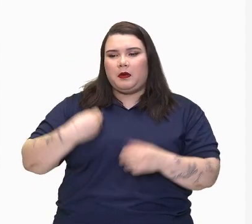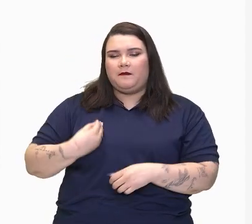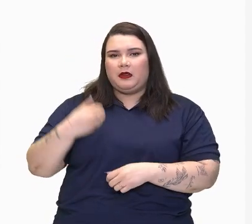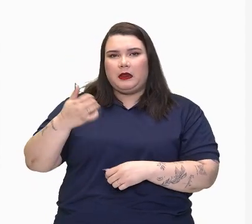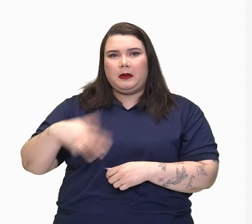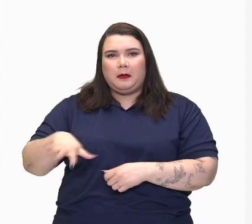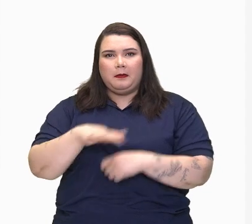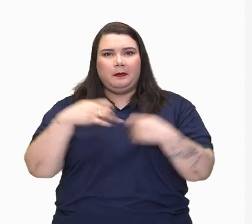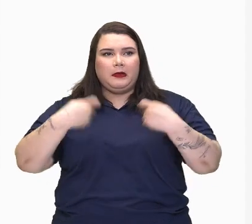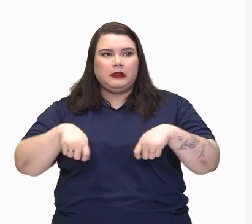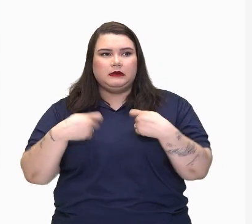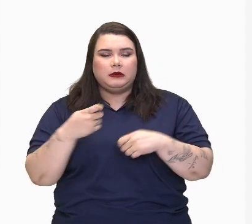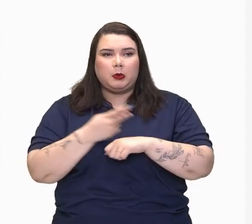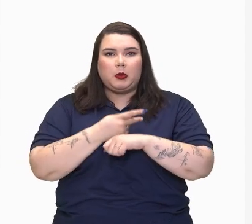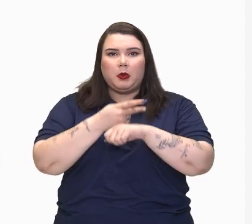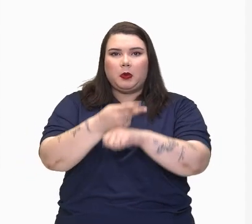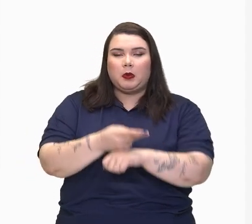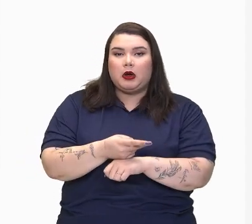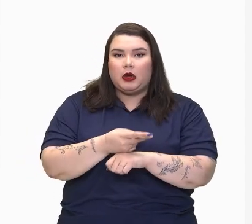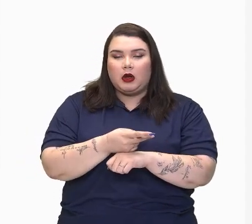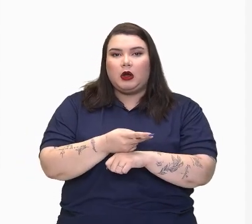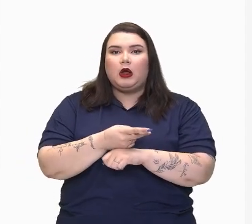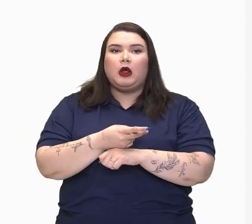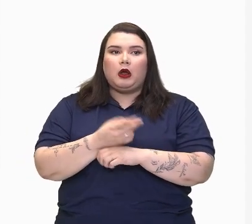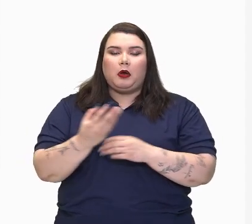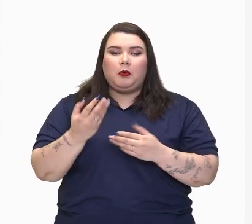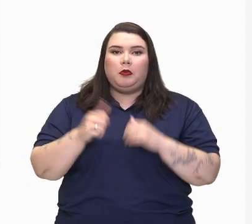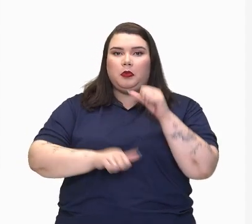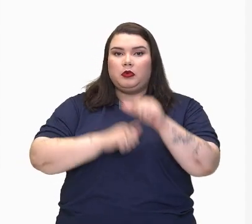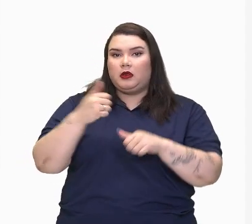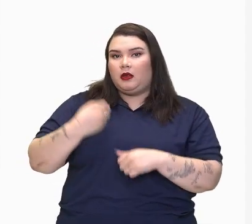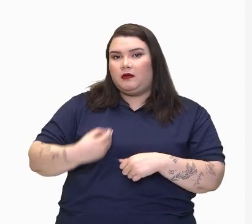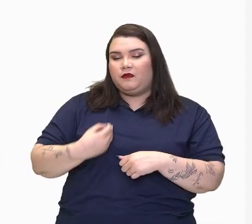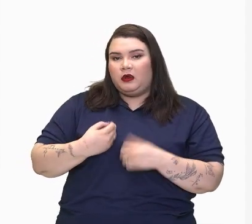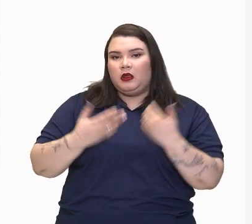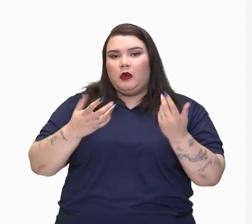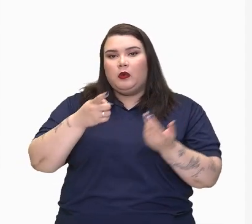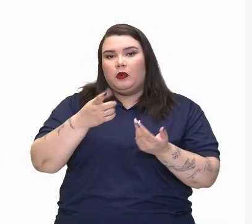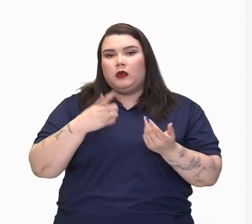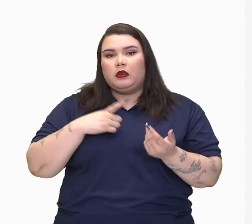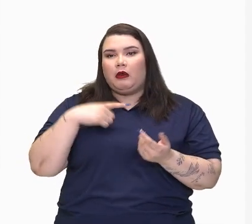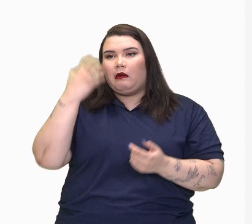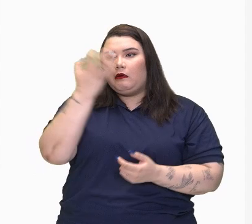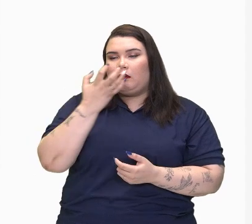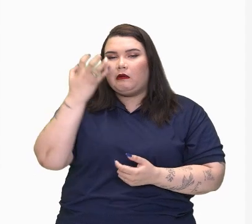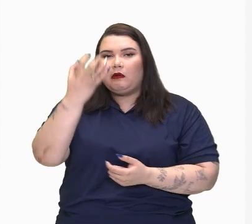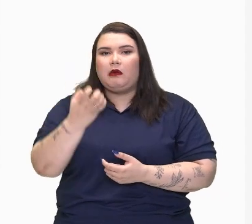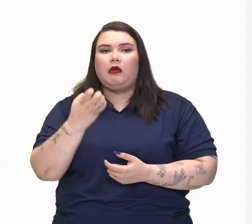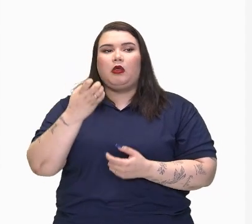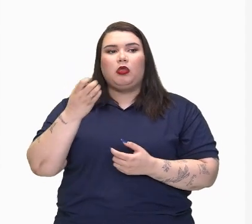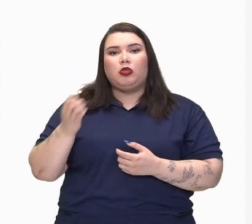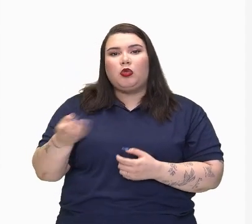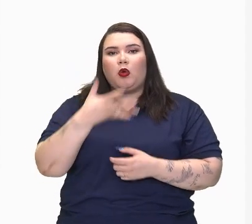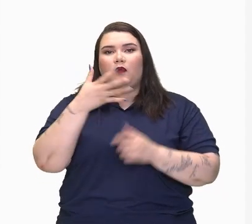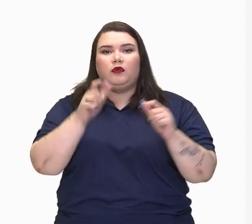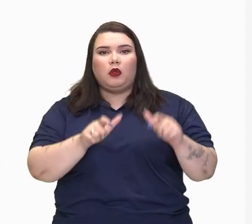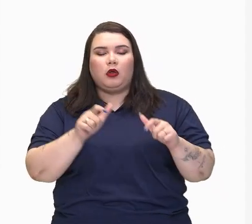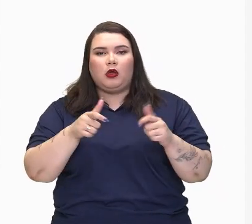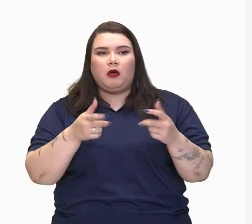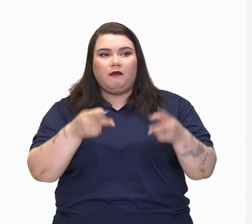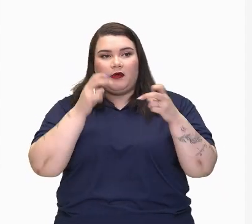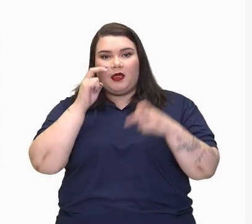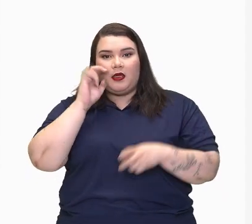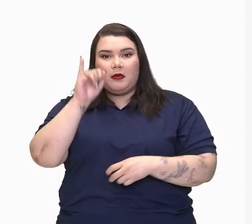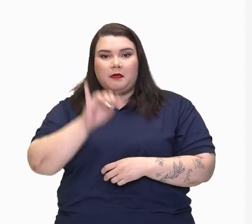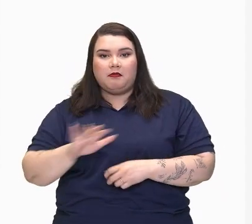alternativa, e você é atraído para uma nova região, para uma nova vida. Vende-se essa imagem belíssima